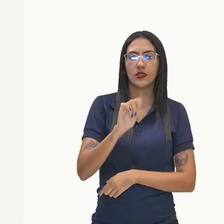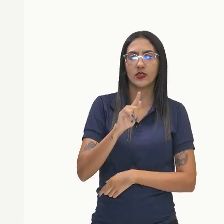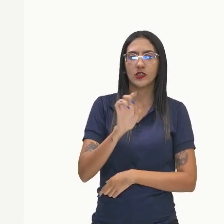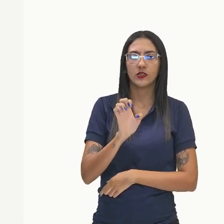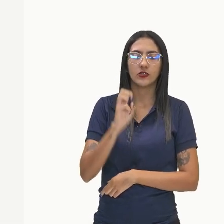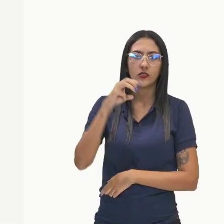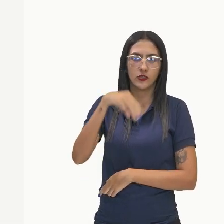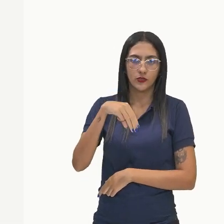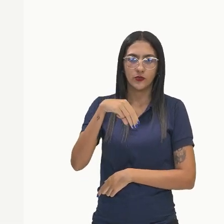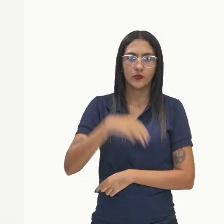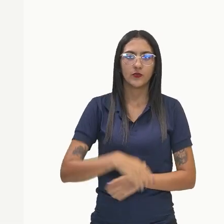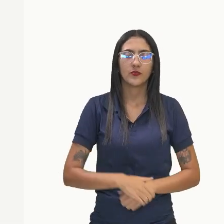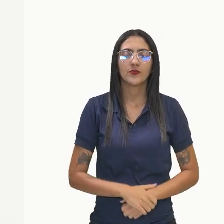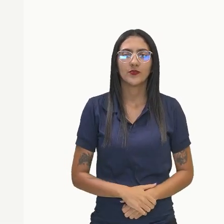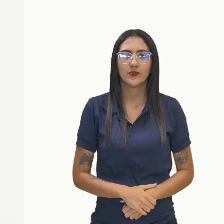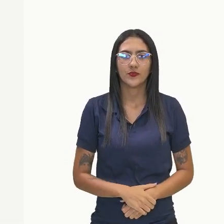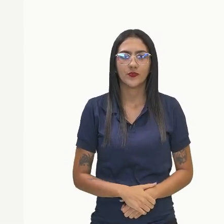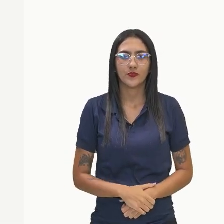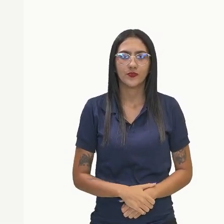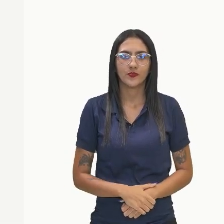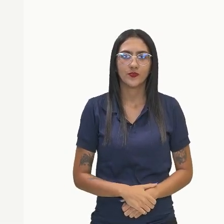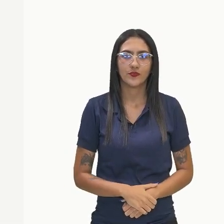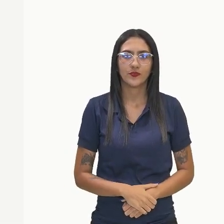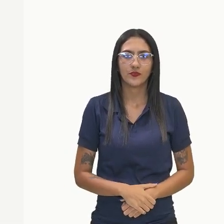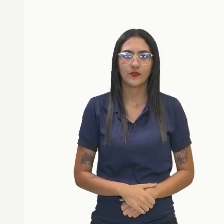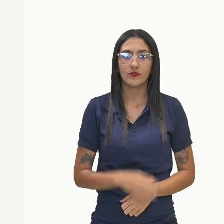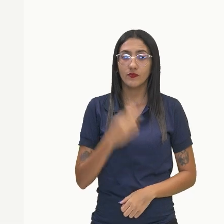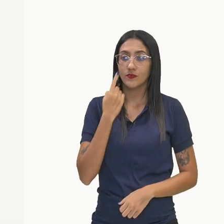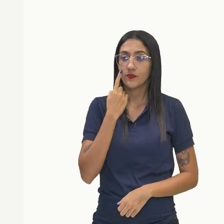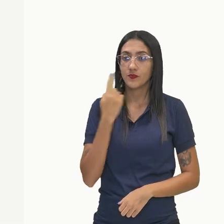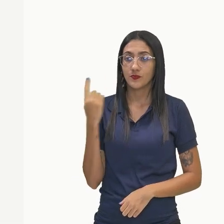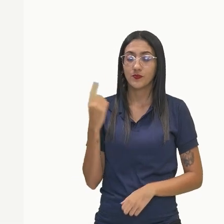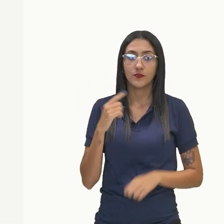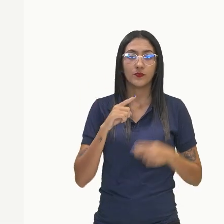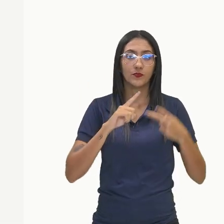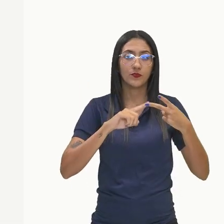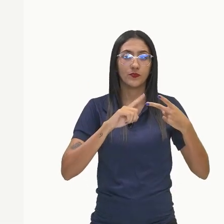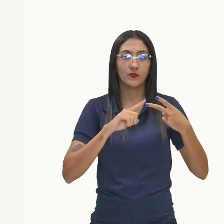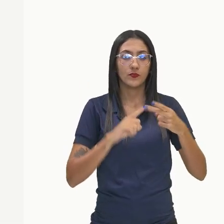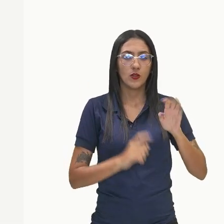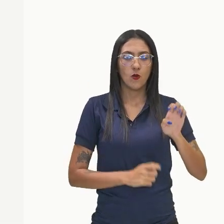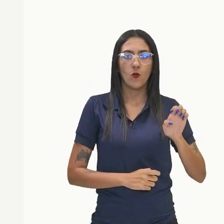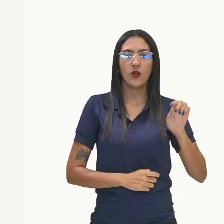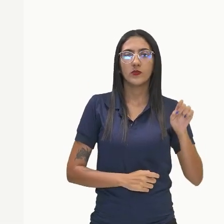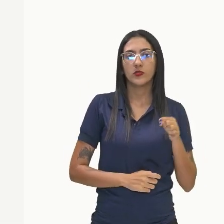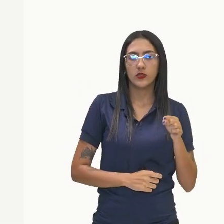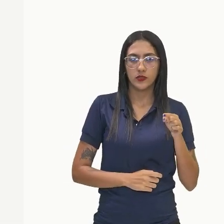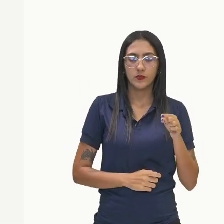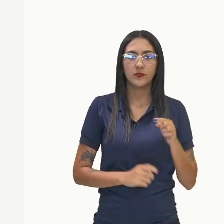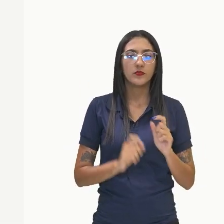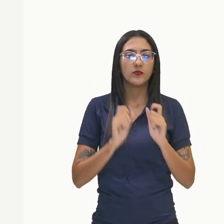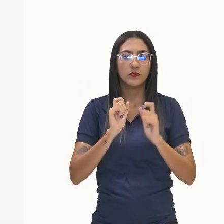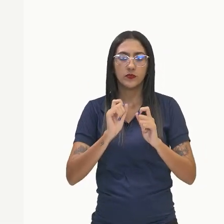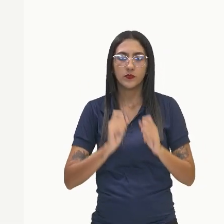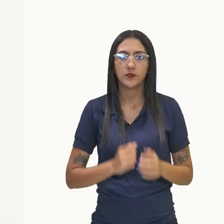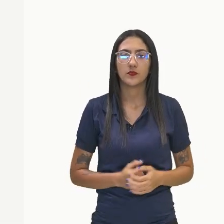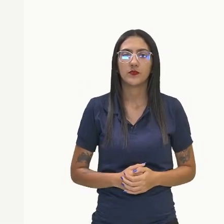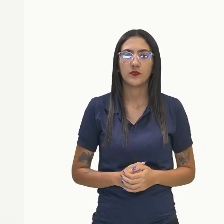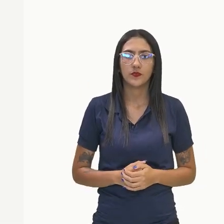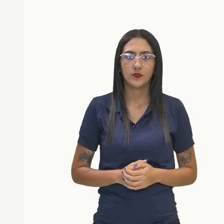É medida em volts. Aqui nós temos o epsilon', que é a nossa força contra-eletromotriz,